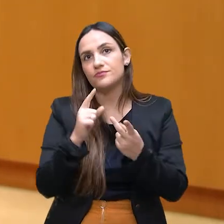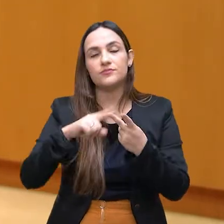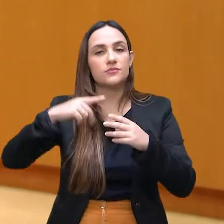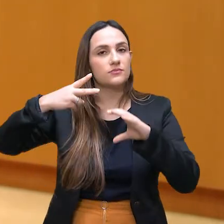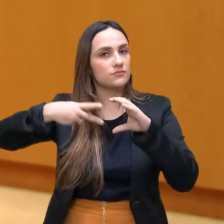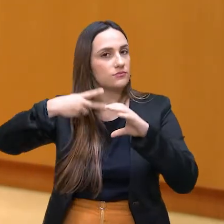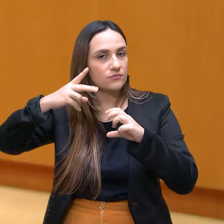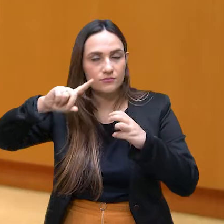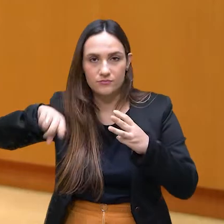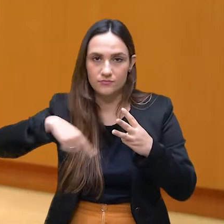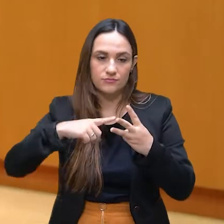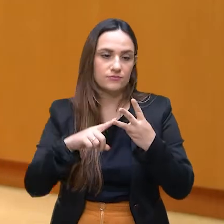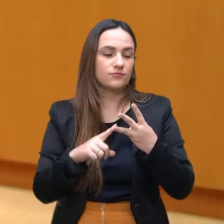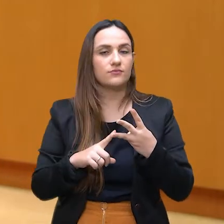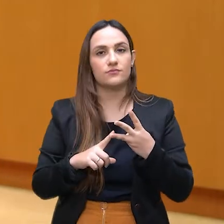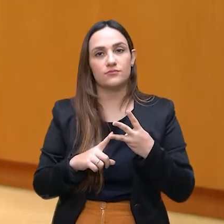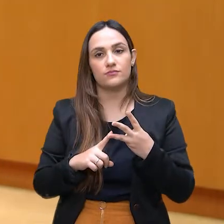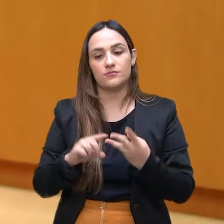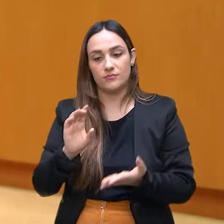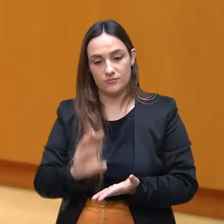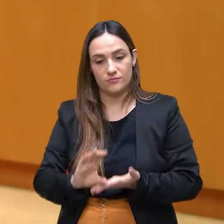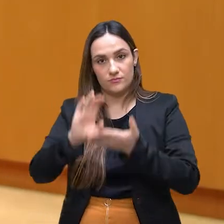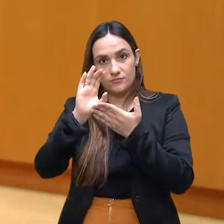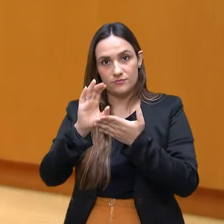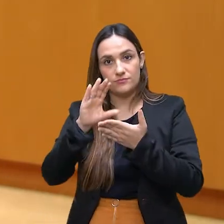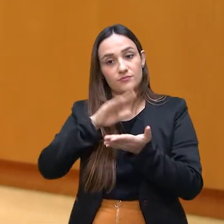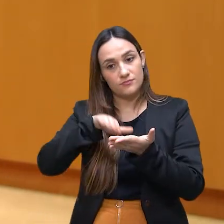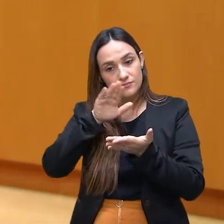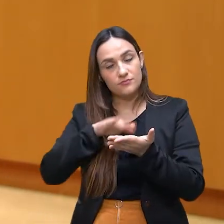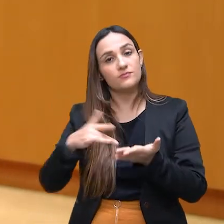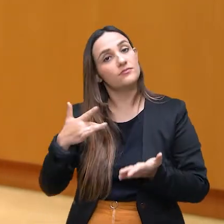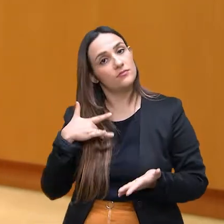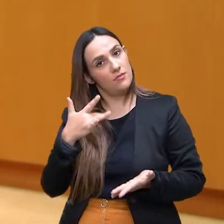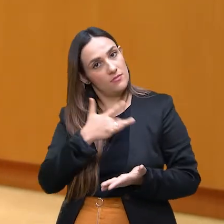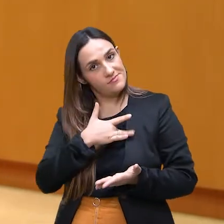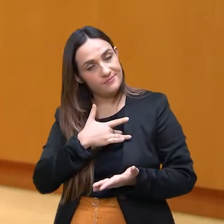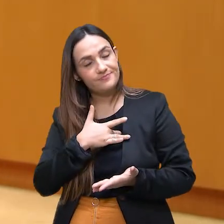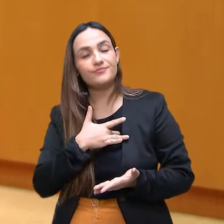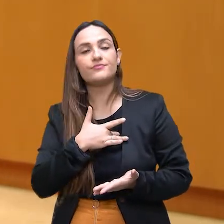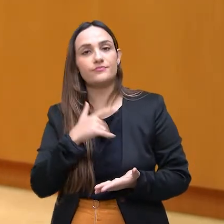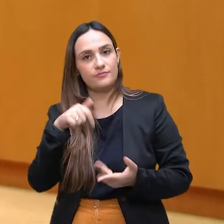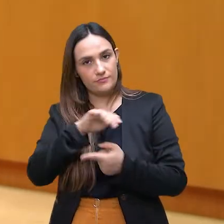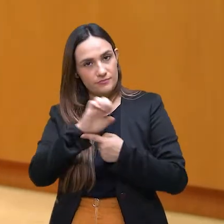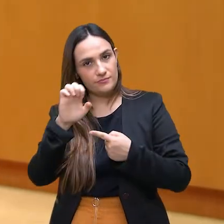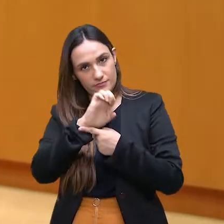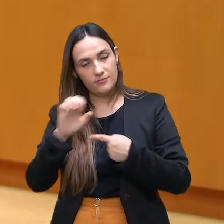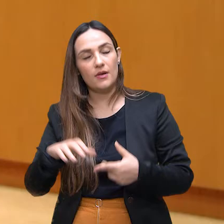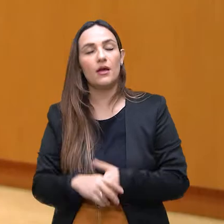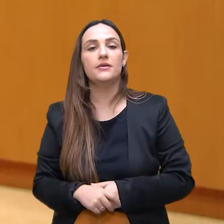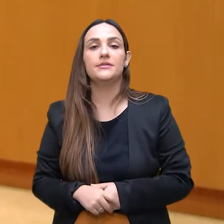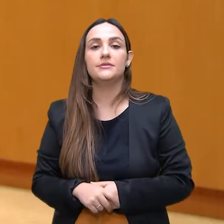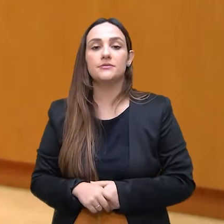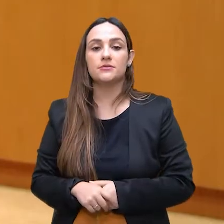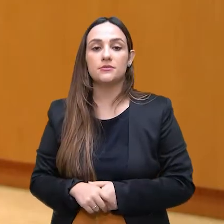Câmara Municipal de Campo Grande, o Conselho dos Secretários de Saúde de todo o Estado,